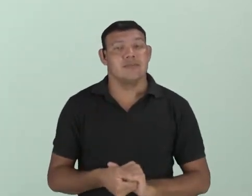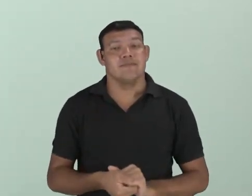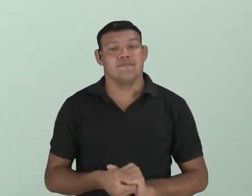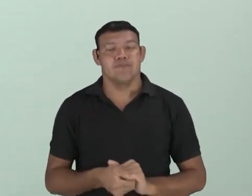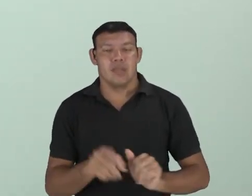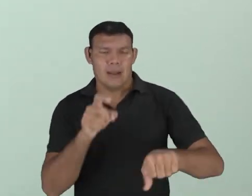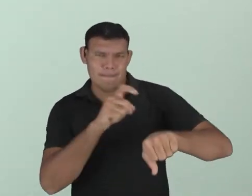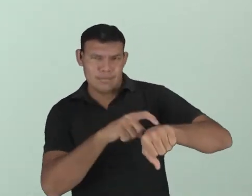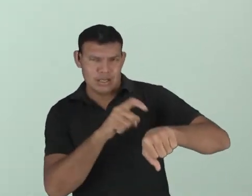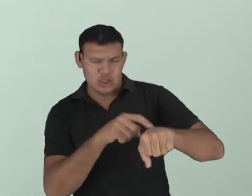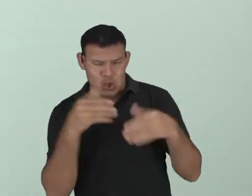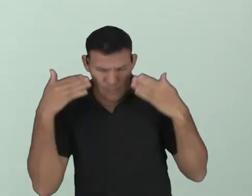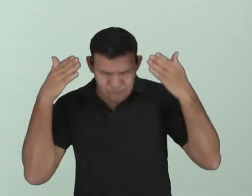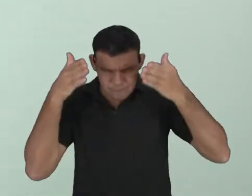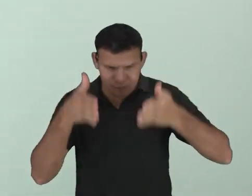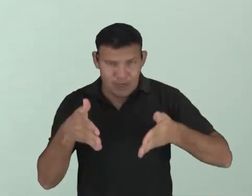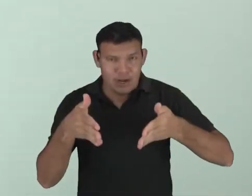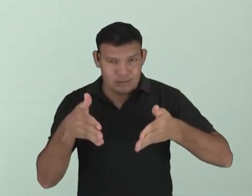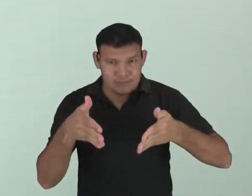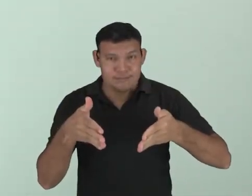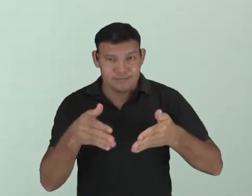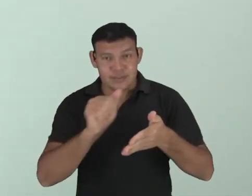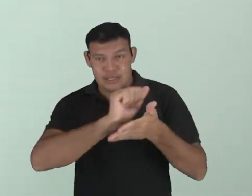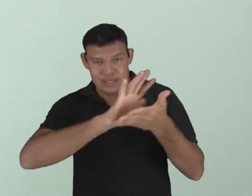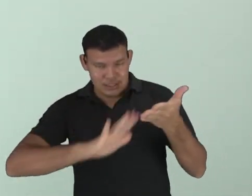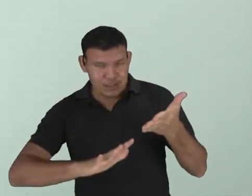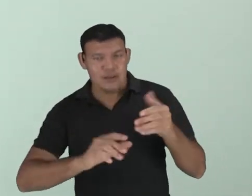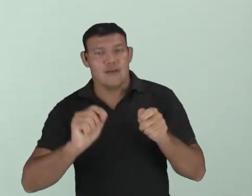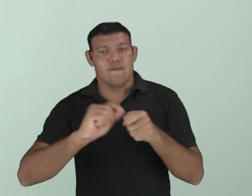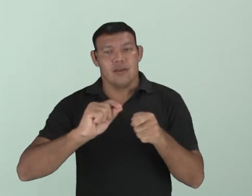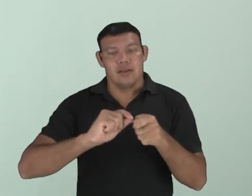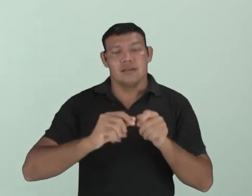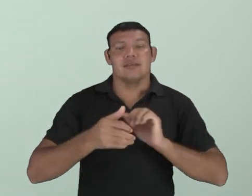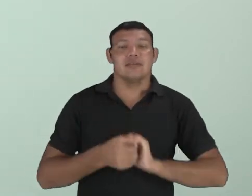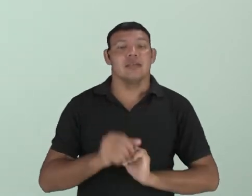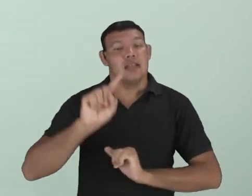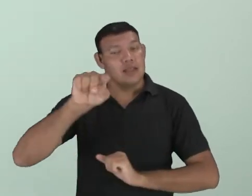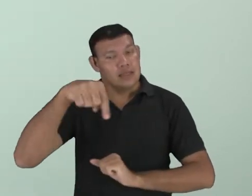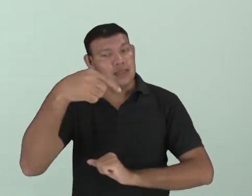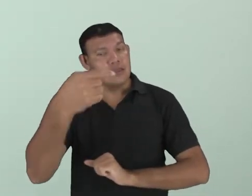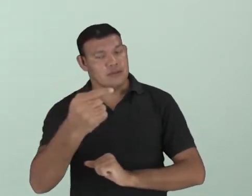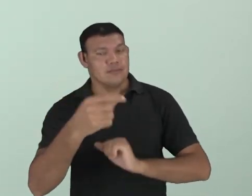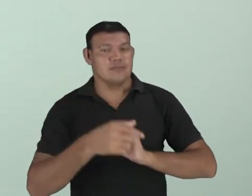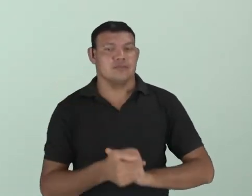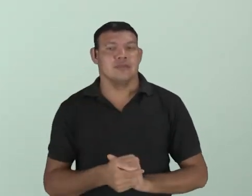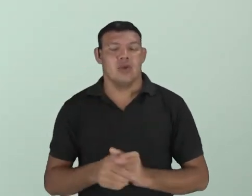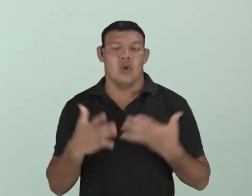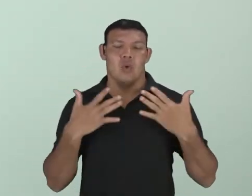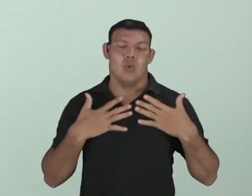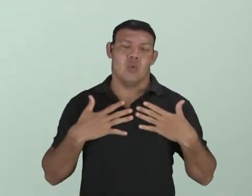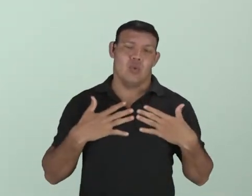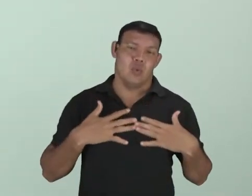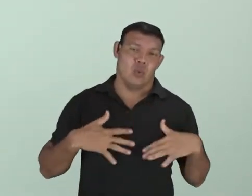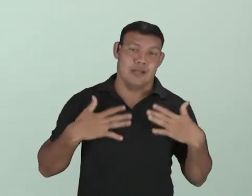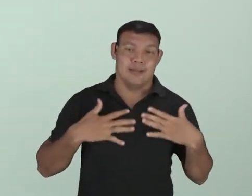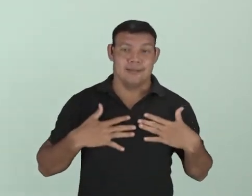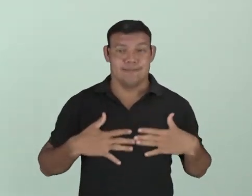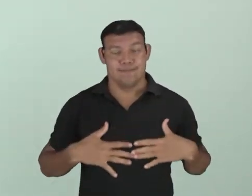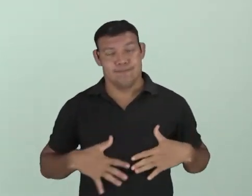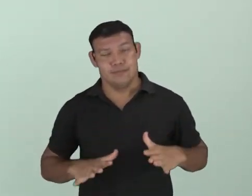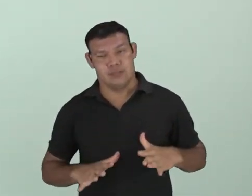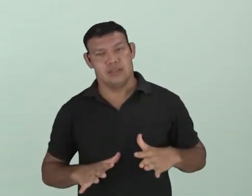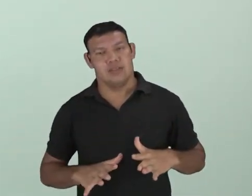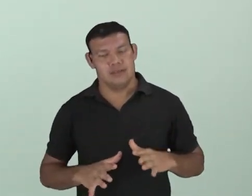marca esse tempo, foca somente na atividade que você está fazendo, e aí depois você dá uma recompensa, digamos assim,